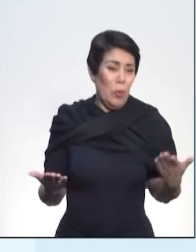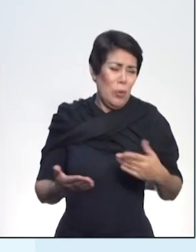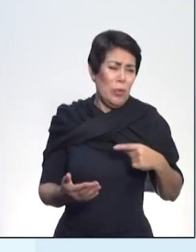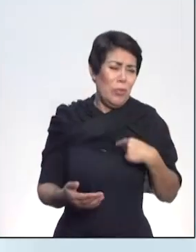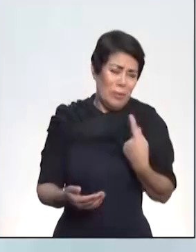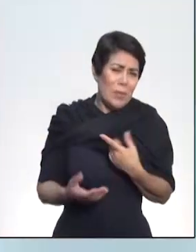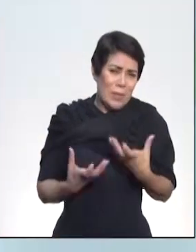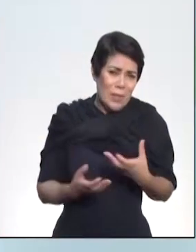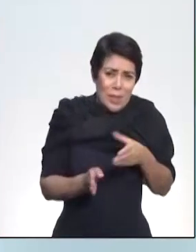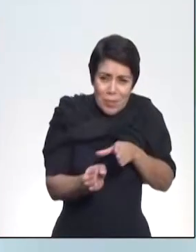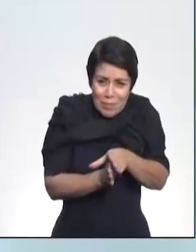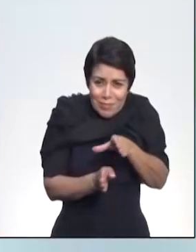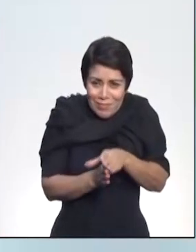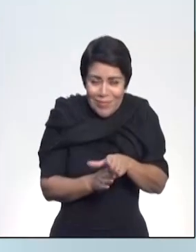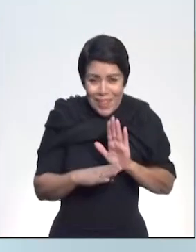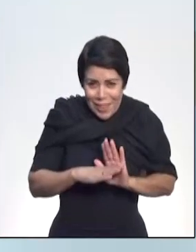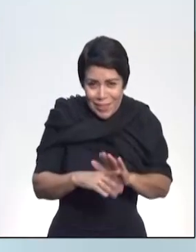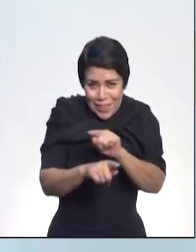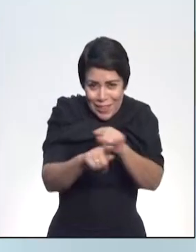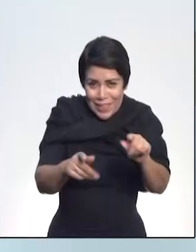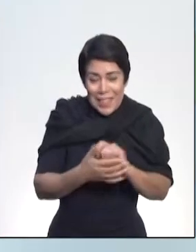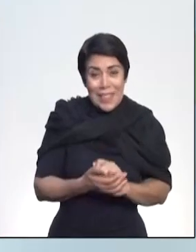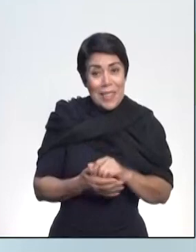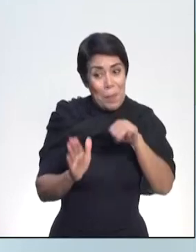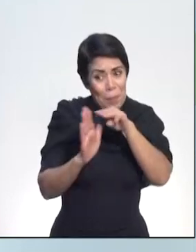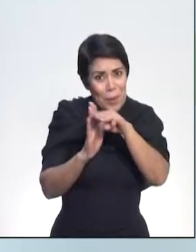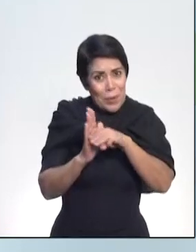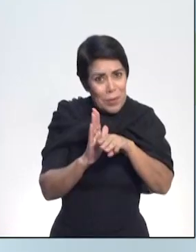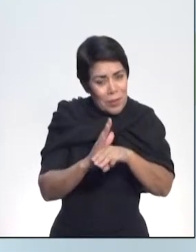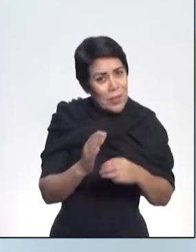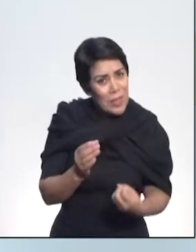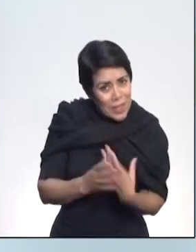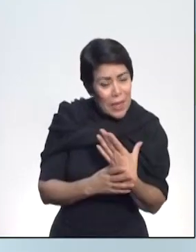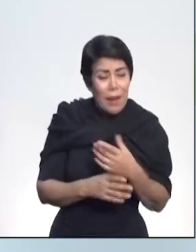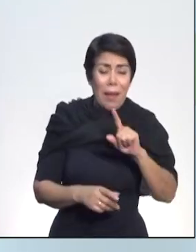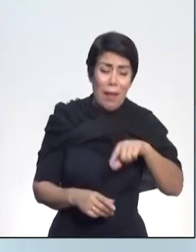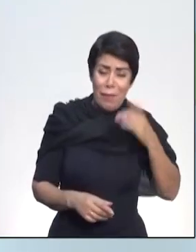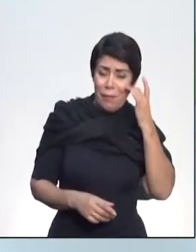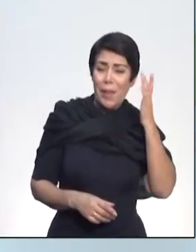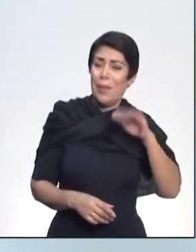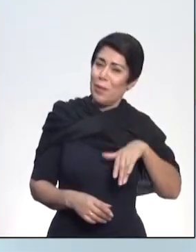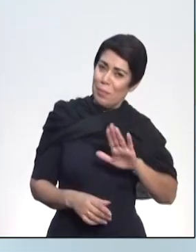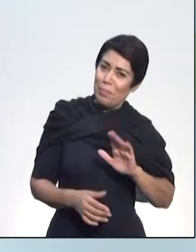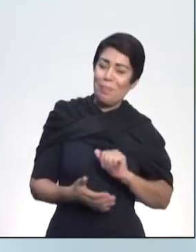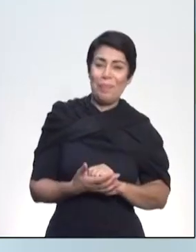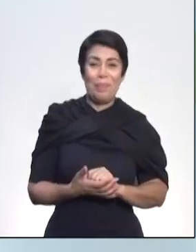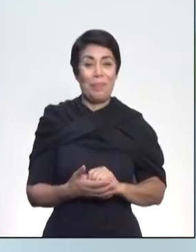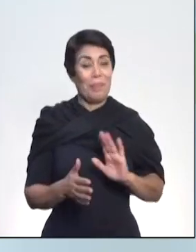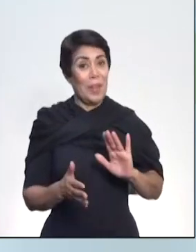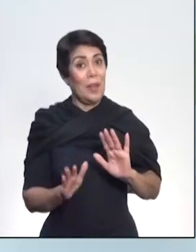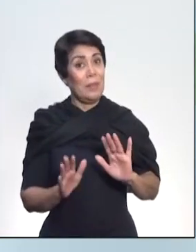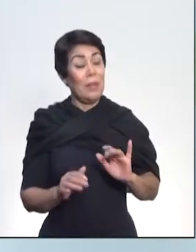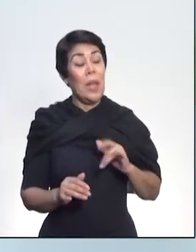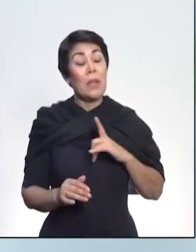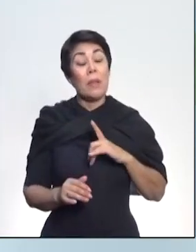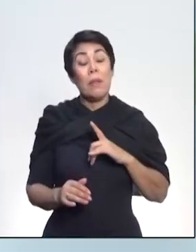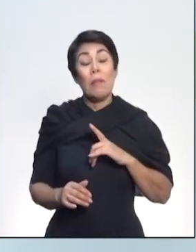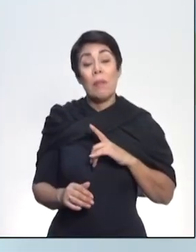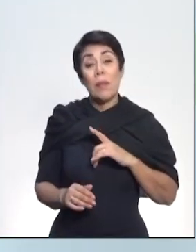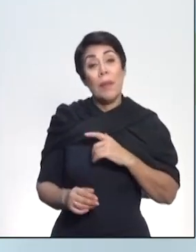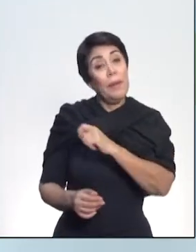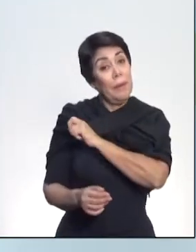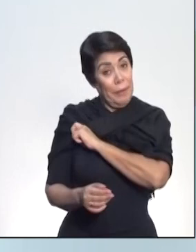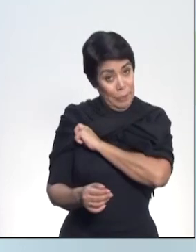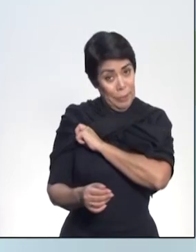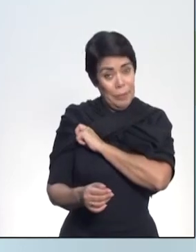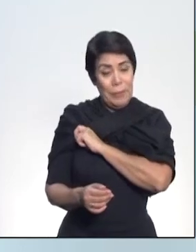a forma que se dá essa metodologia se dá de uma forma muito mais fácil. Mas, por exemplo, tem alunos que gostam de